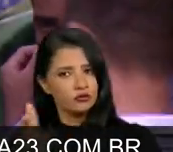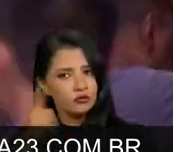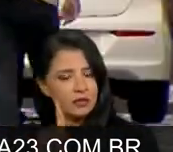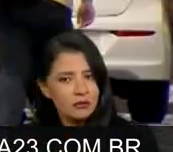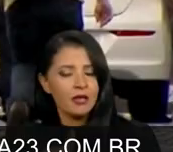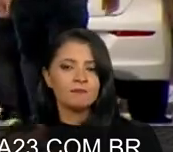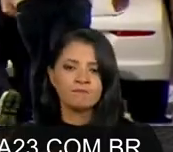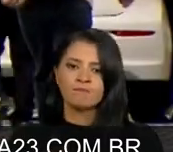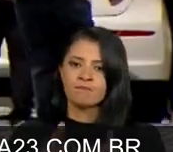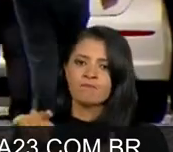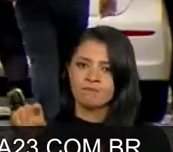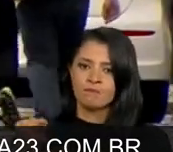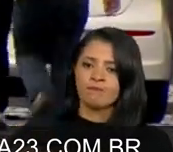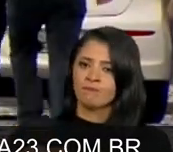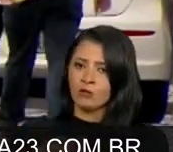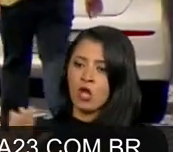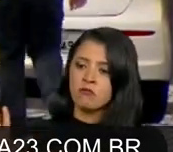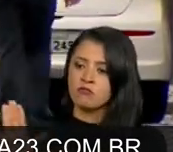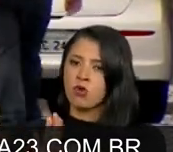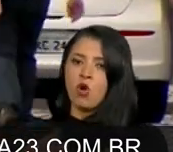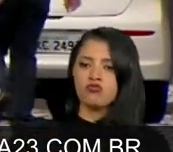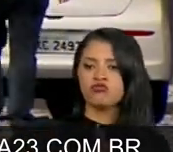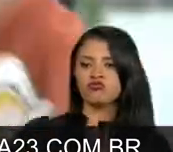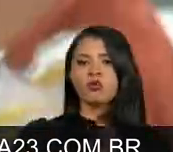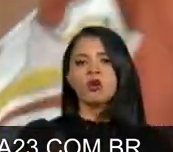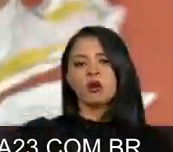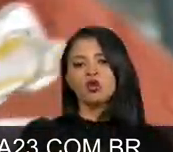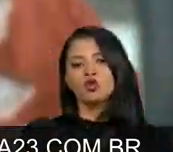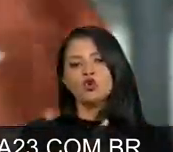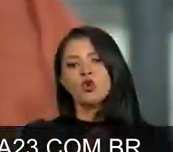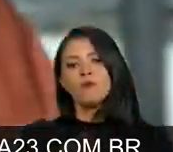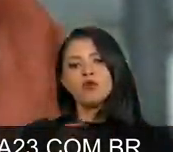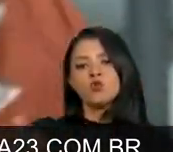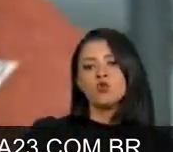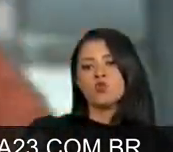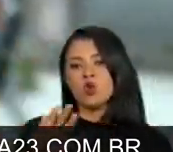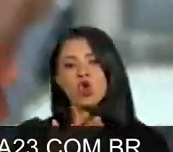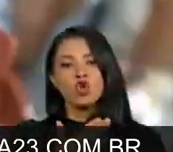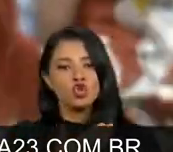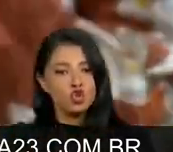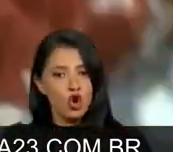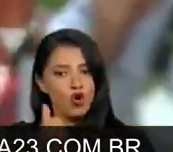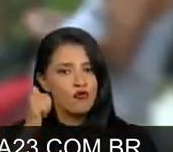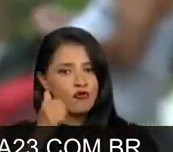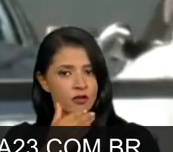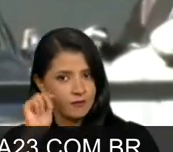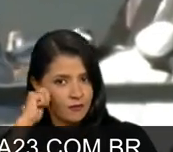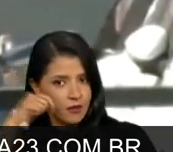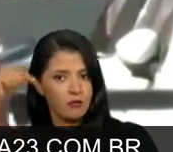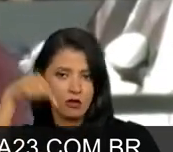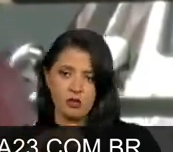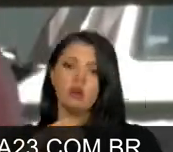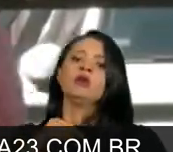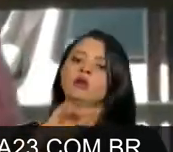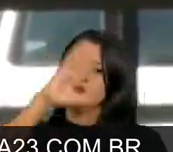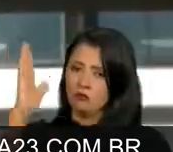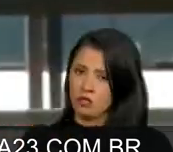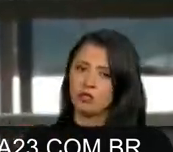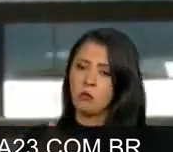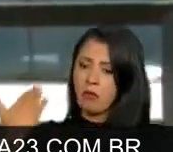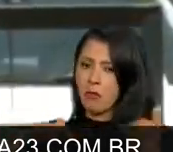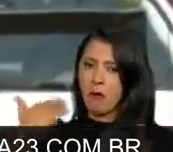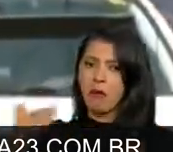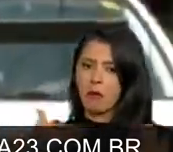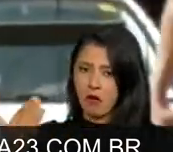a Anistia Internacional denuncia desde 2014 um genocídio de jovens negros no Brasil. Segundo o Anuário Brasileiro